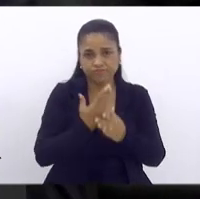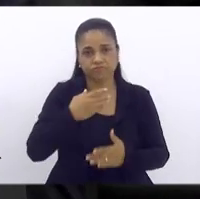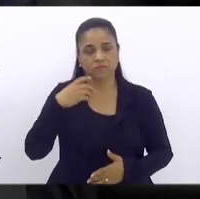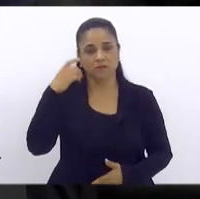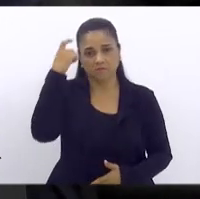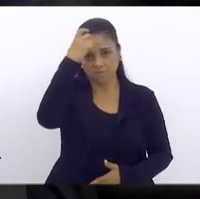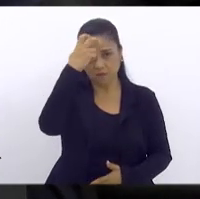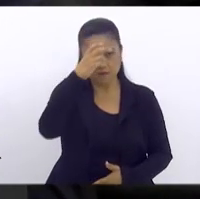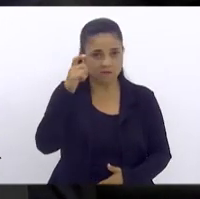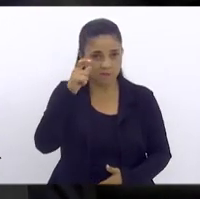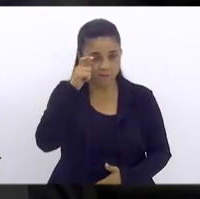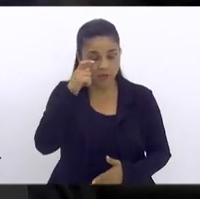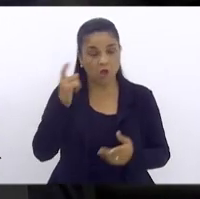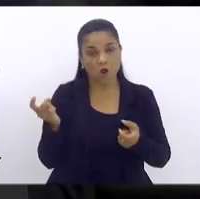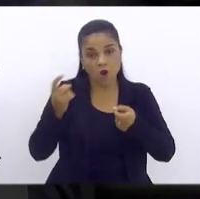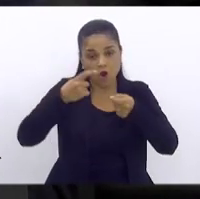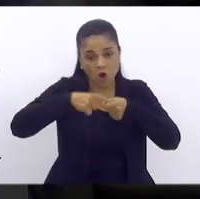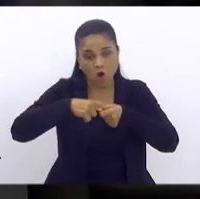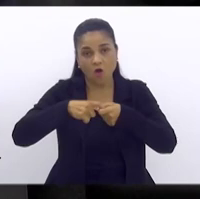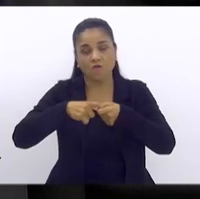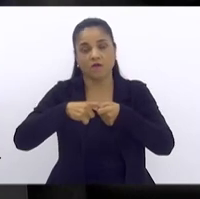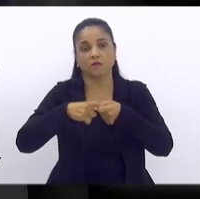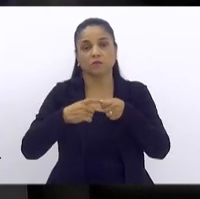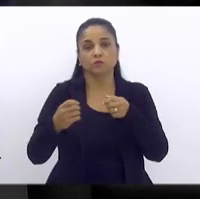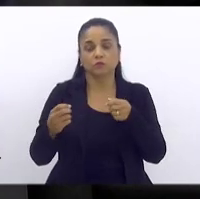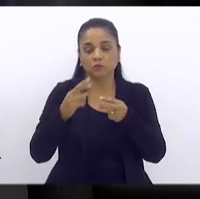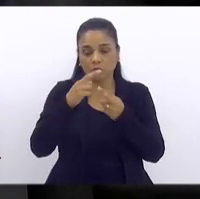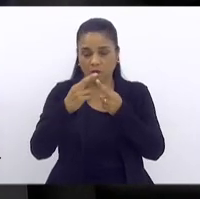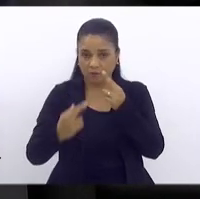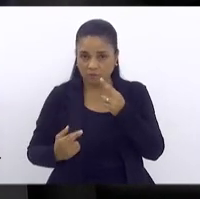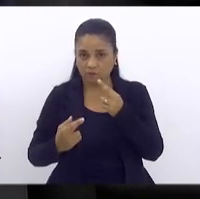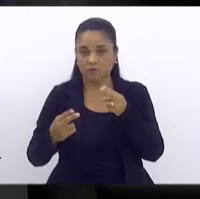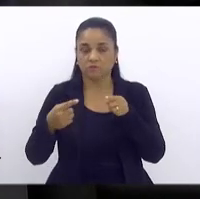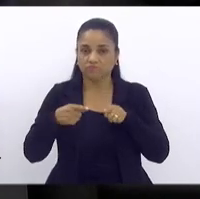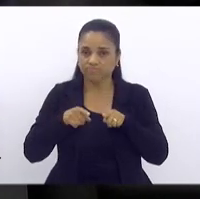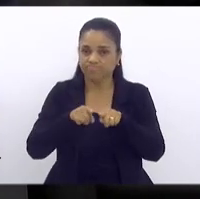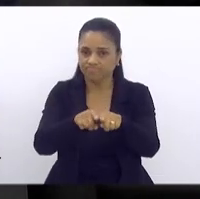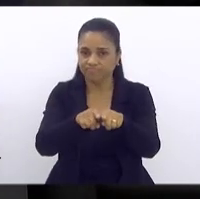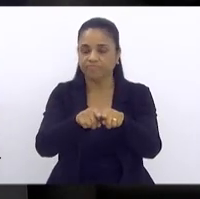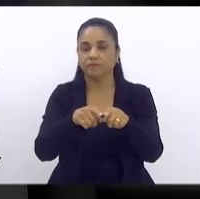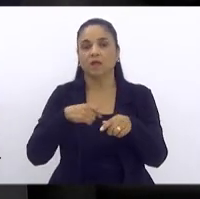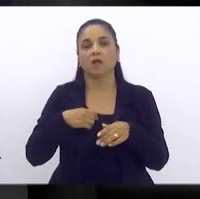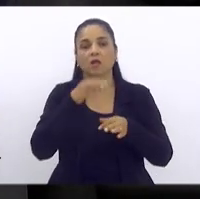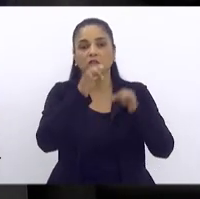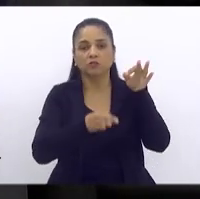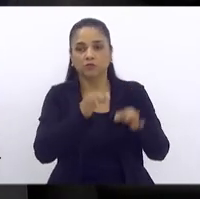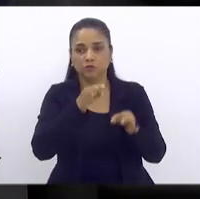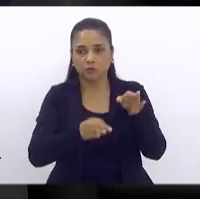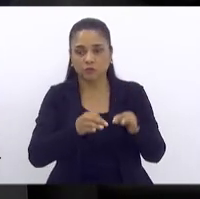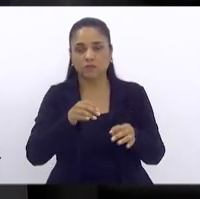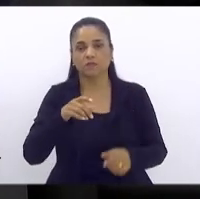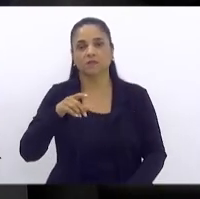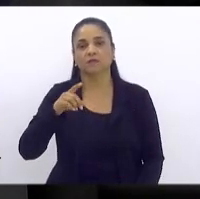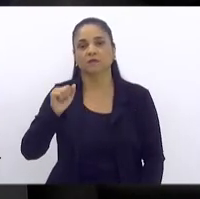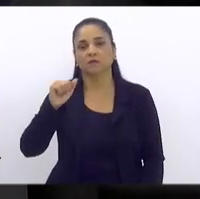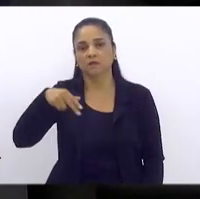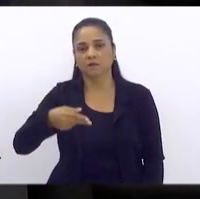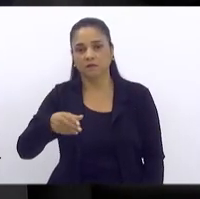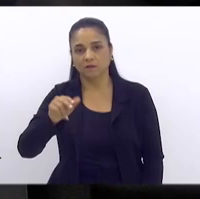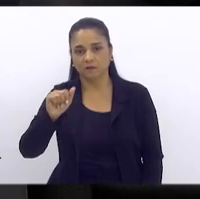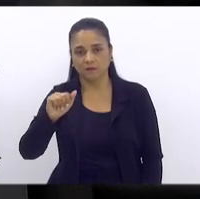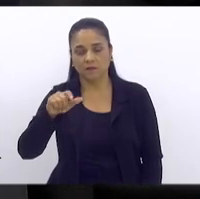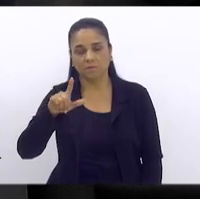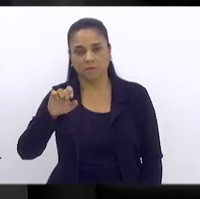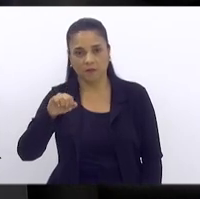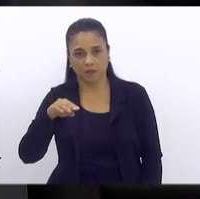o Tribunal de Justiça do Estado do Rio, a partir da FRJ, com a professora Cone Cesário, e a própria juíza a doutora Adriana Ramos de Mello, também a doutora Andréa Gustavo